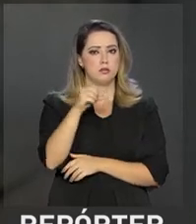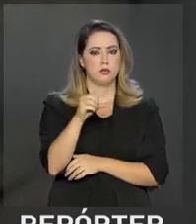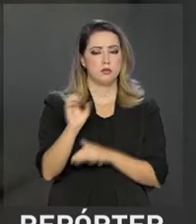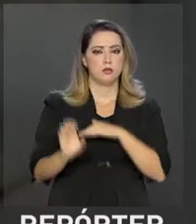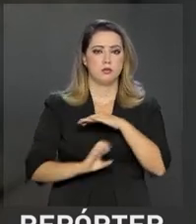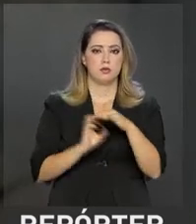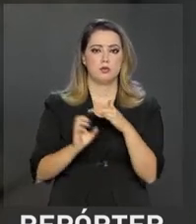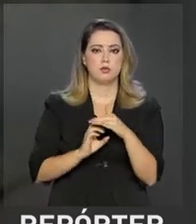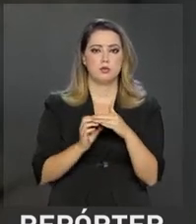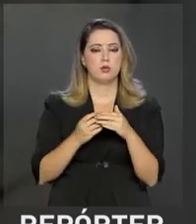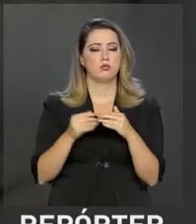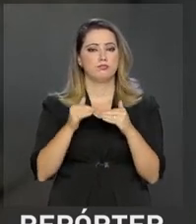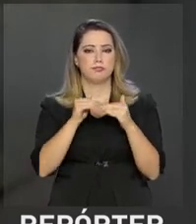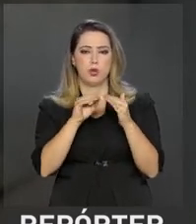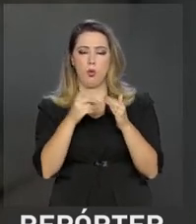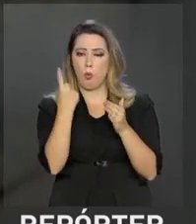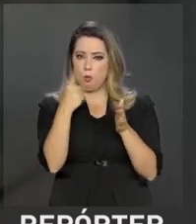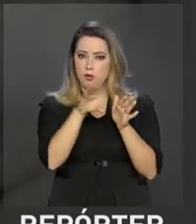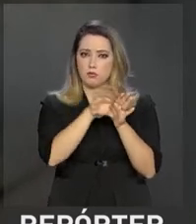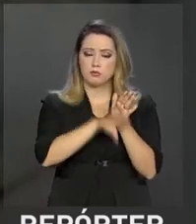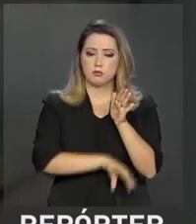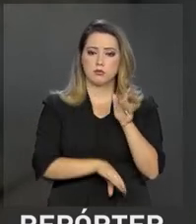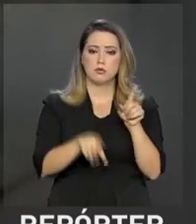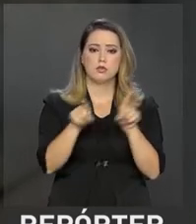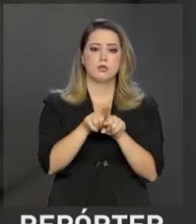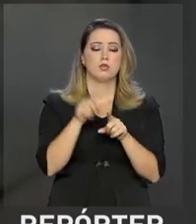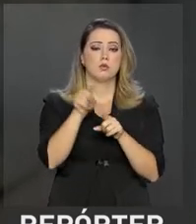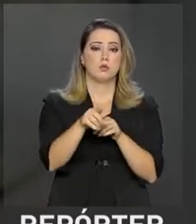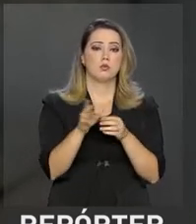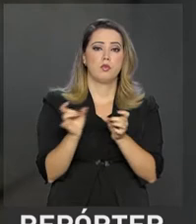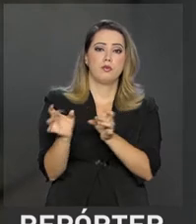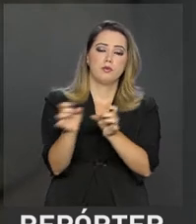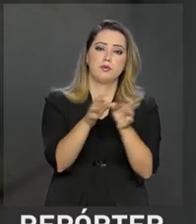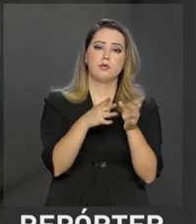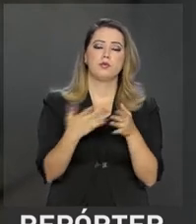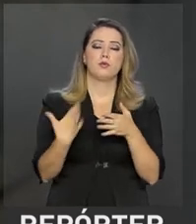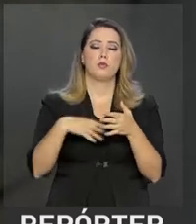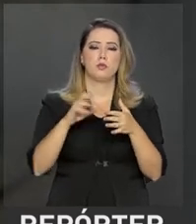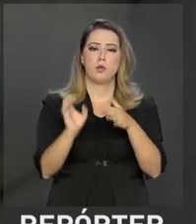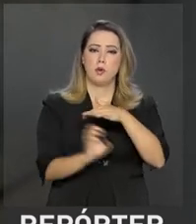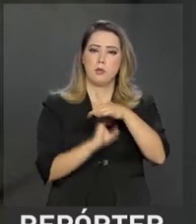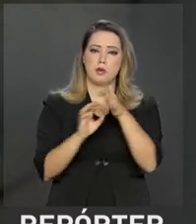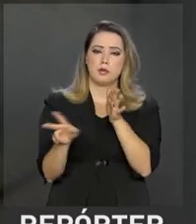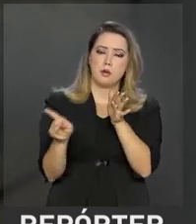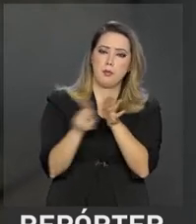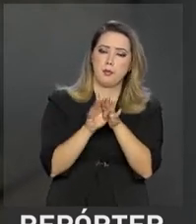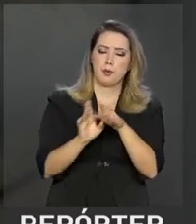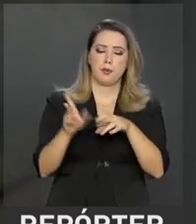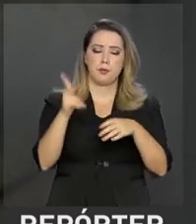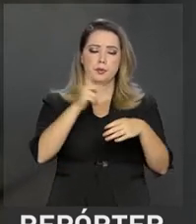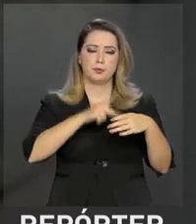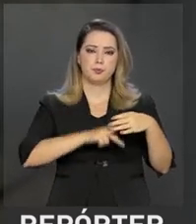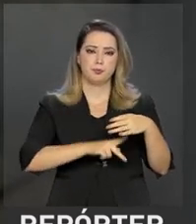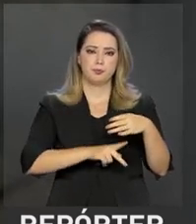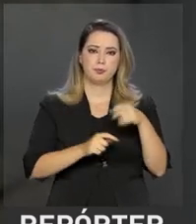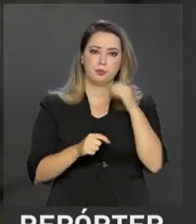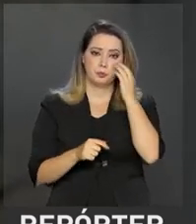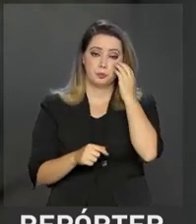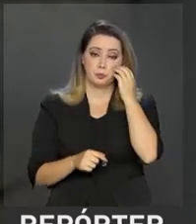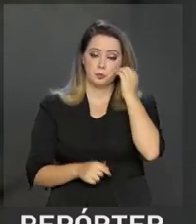uma a menos que no segundo trimestre com a liquidação da indústria carboquímica catarinense do grupo